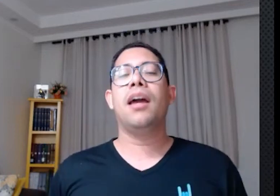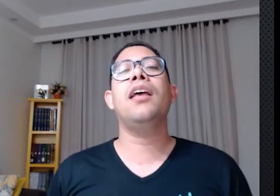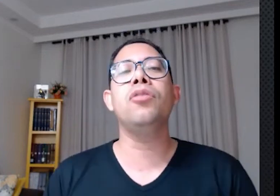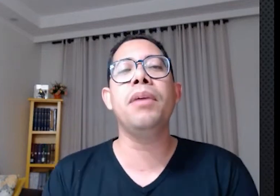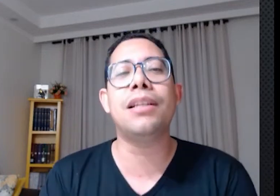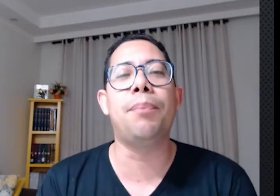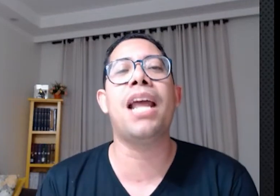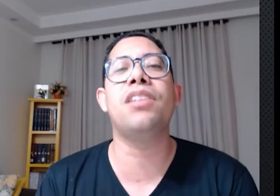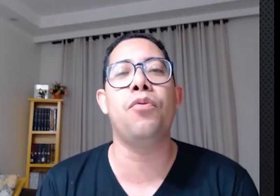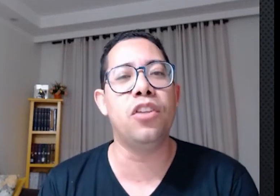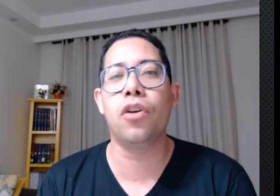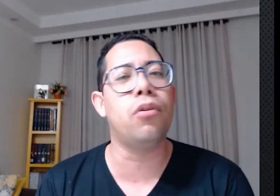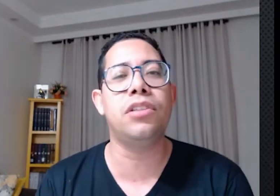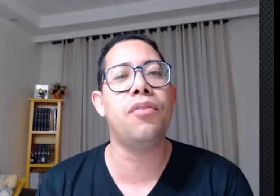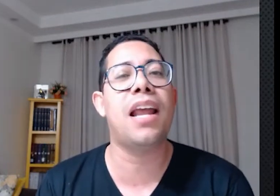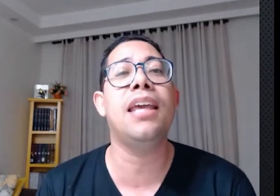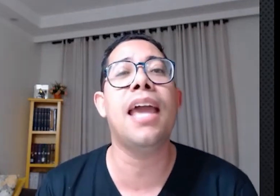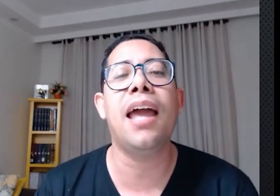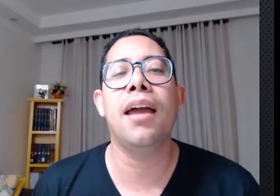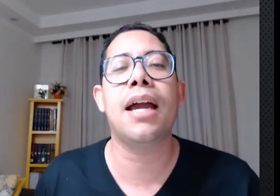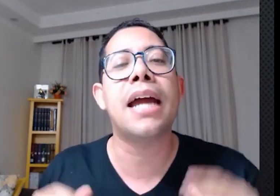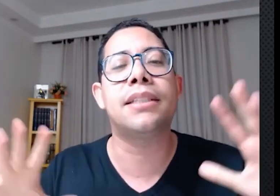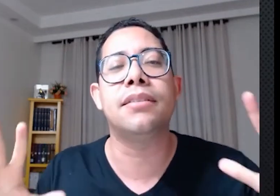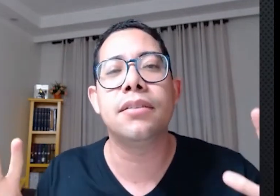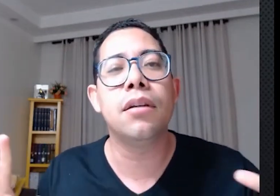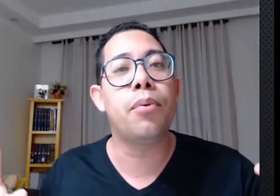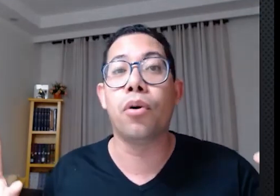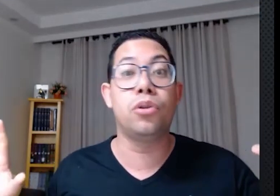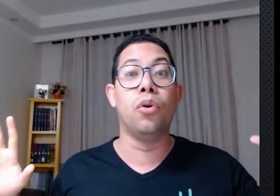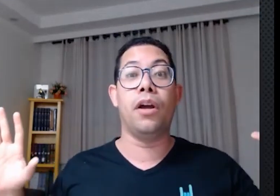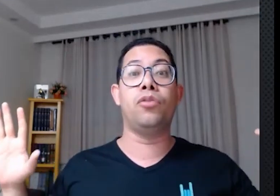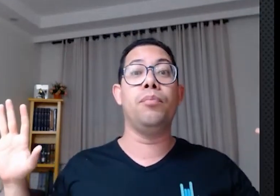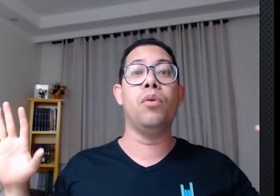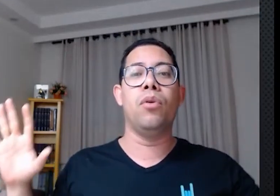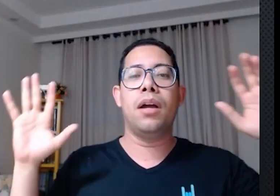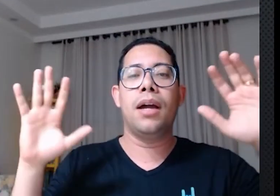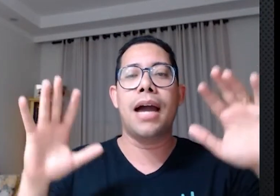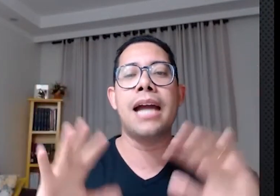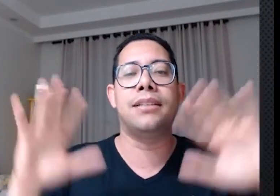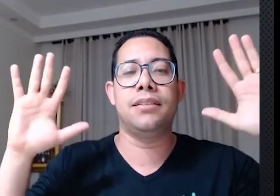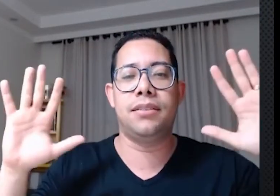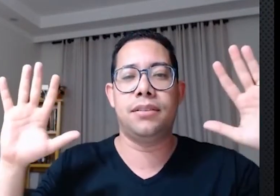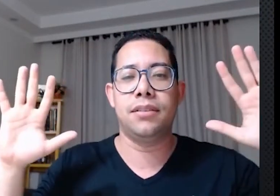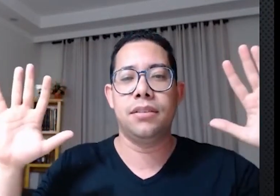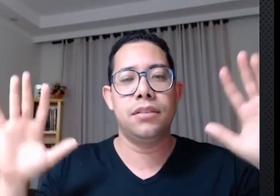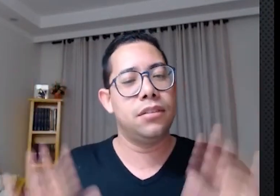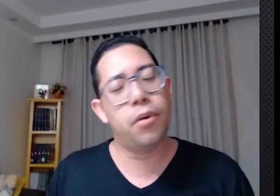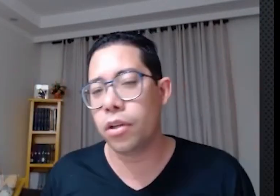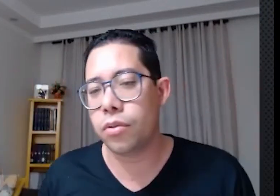Epístolas. Resumindo, essa palavra difícil que eu não consegui falar aqui, que é cartas. Pronto, resumiu.